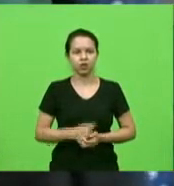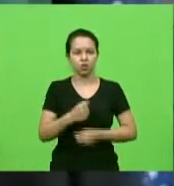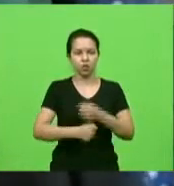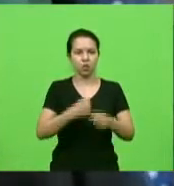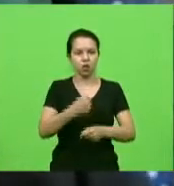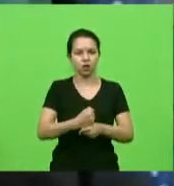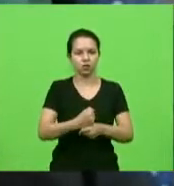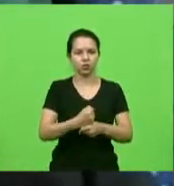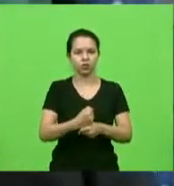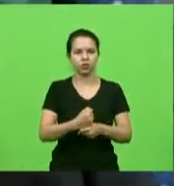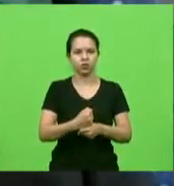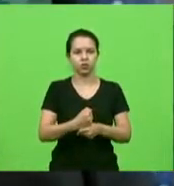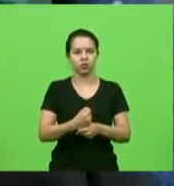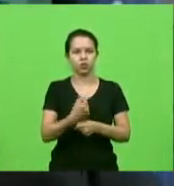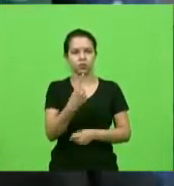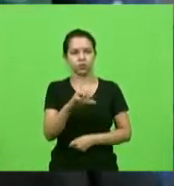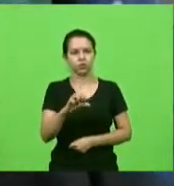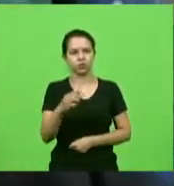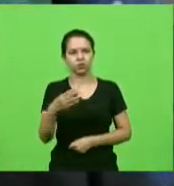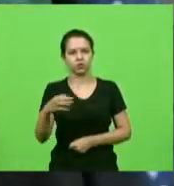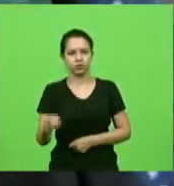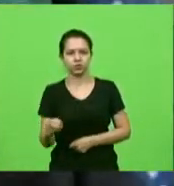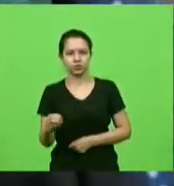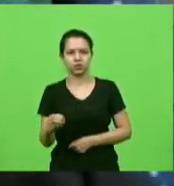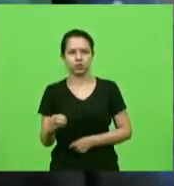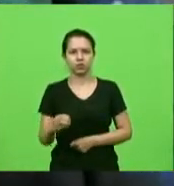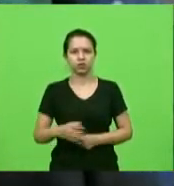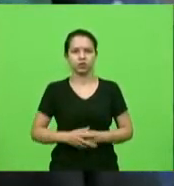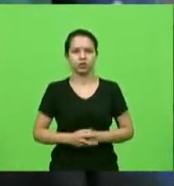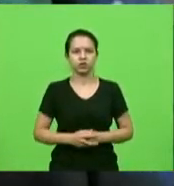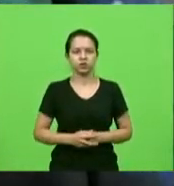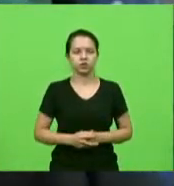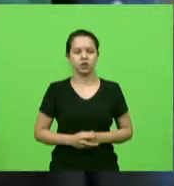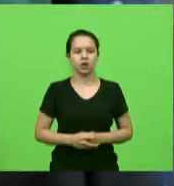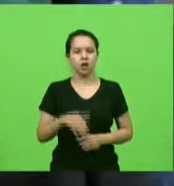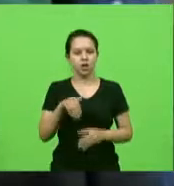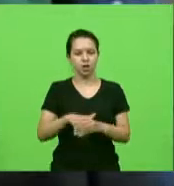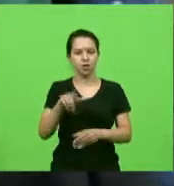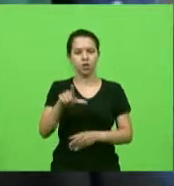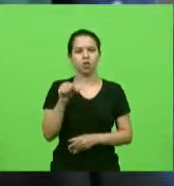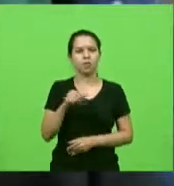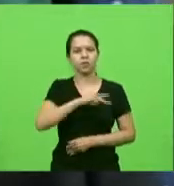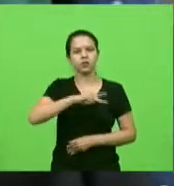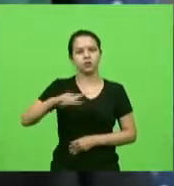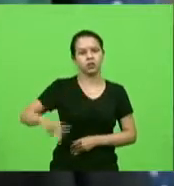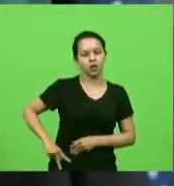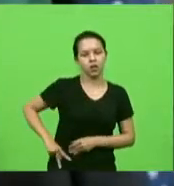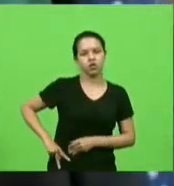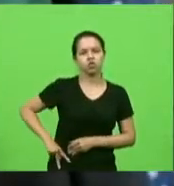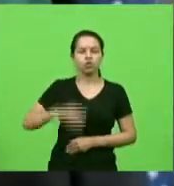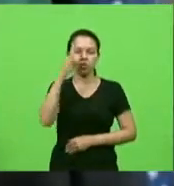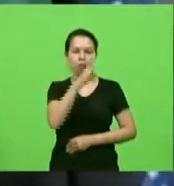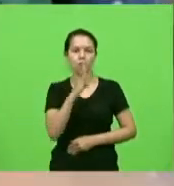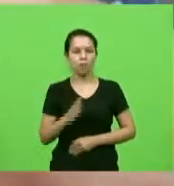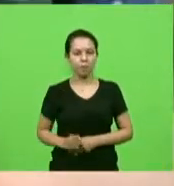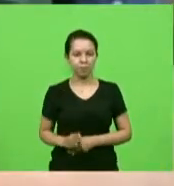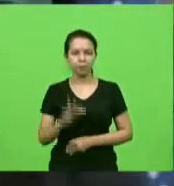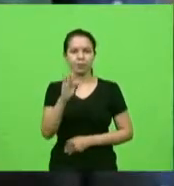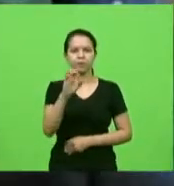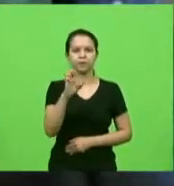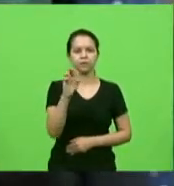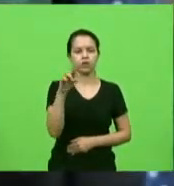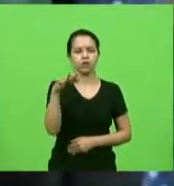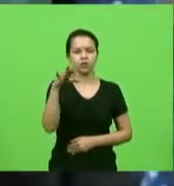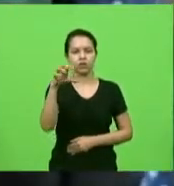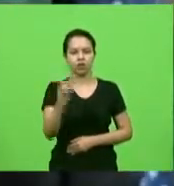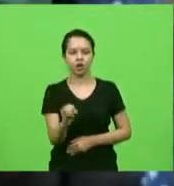1999, em sua posse para o segundo mandato, o então reeleito presidente da República, Fernando Henrique Cardoso, cunhou uma